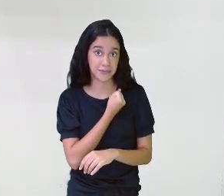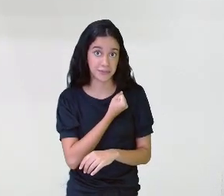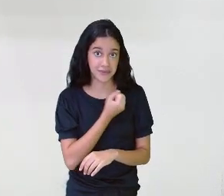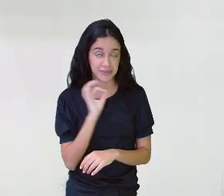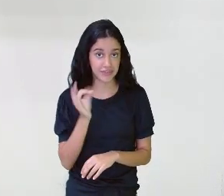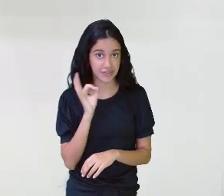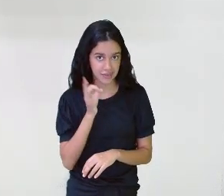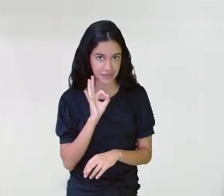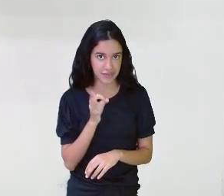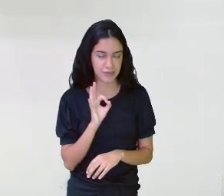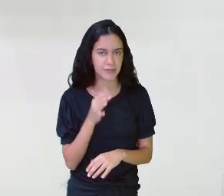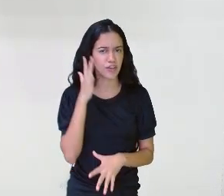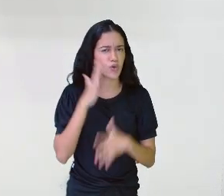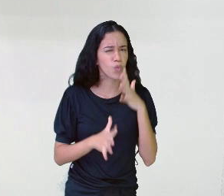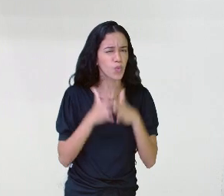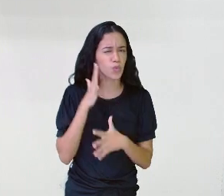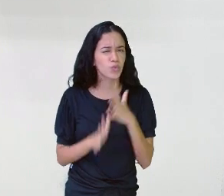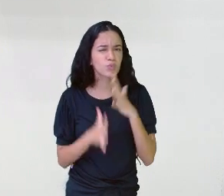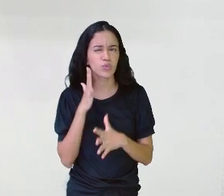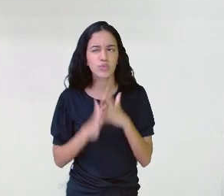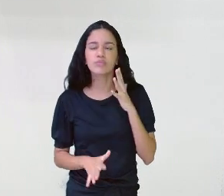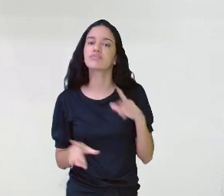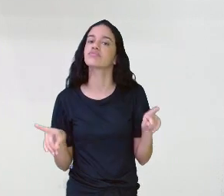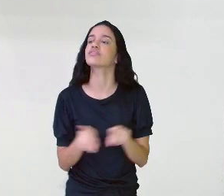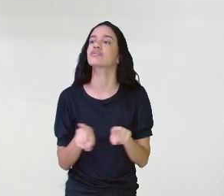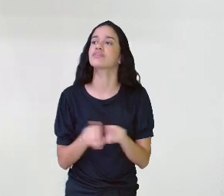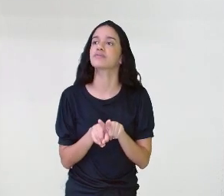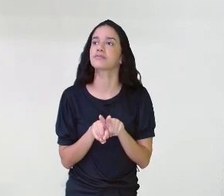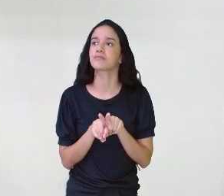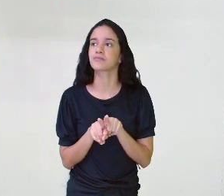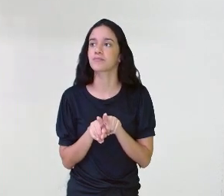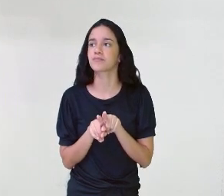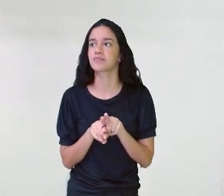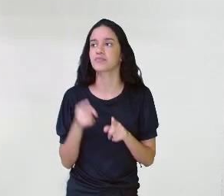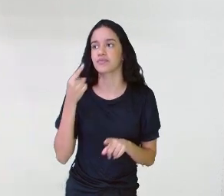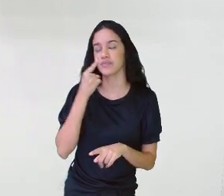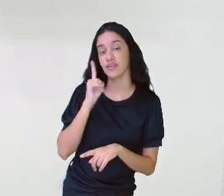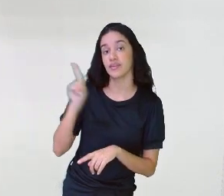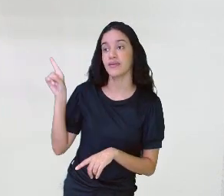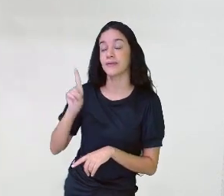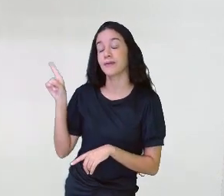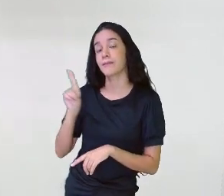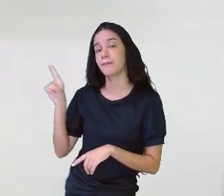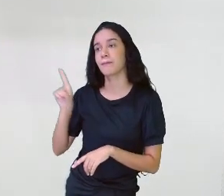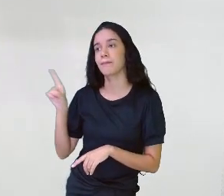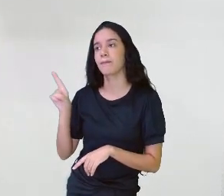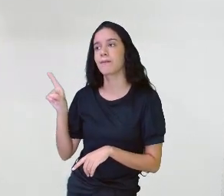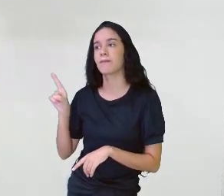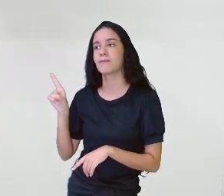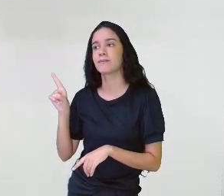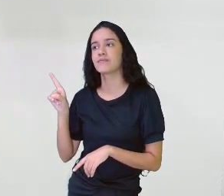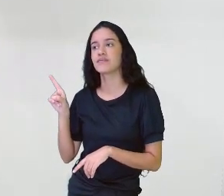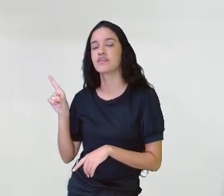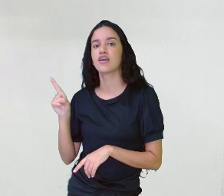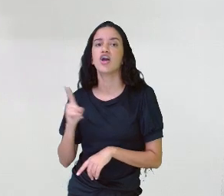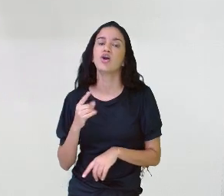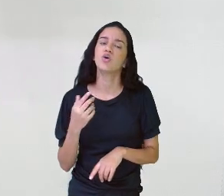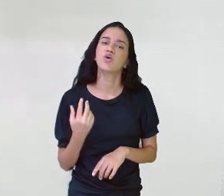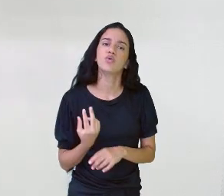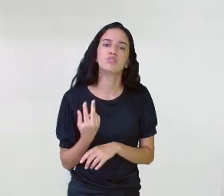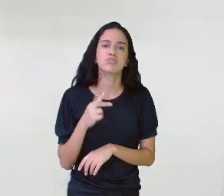certo? Senão a gente confunde também. E aqui é o